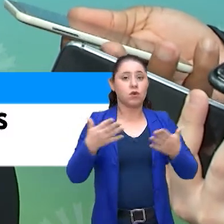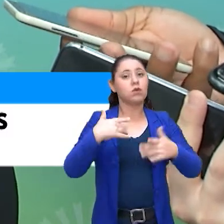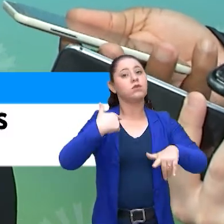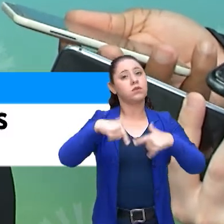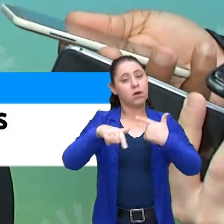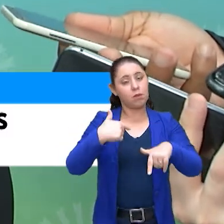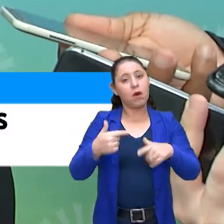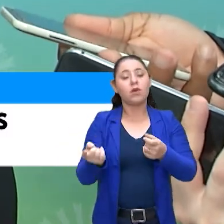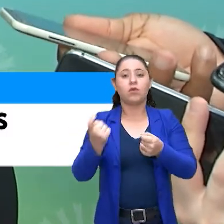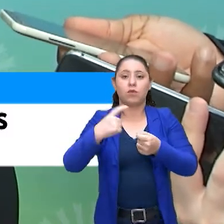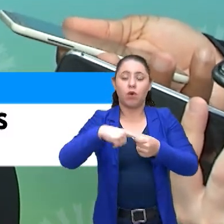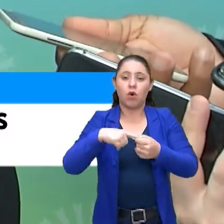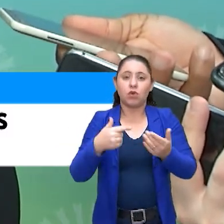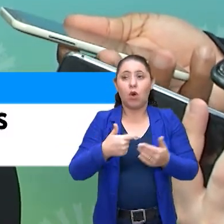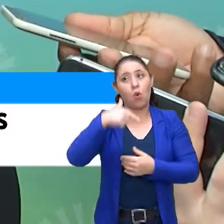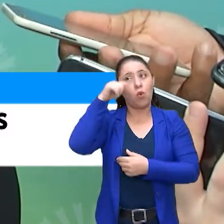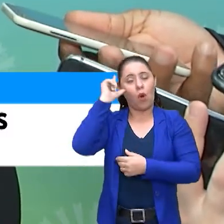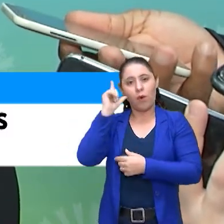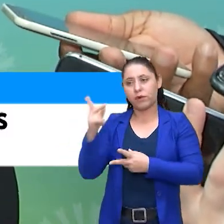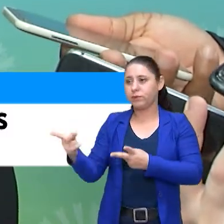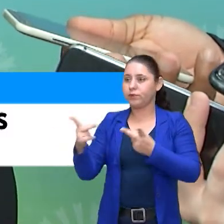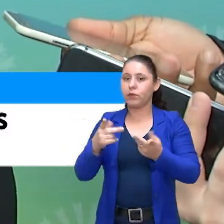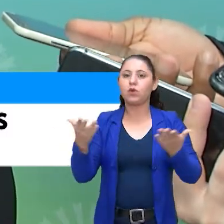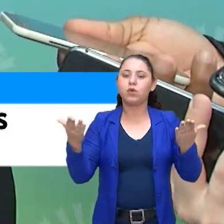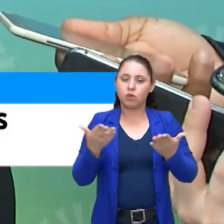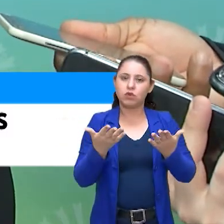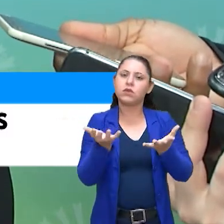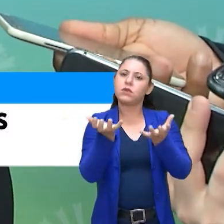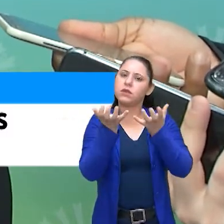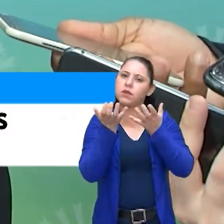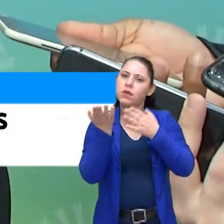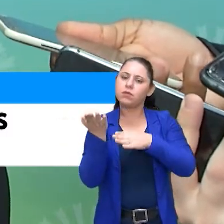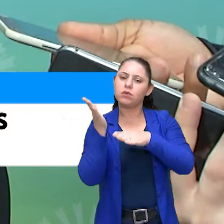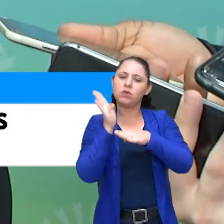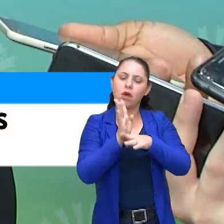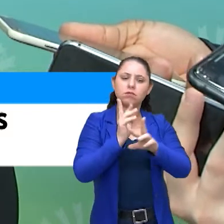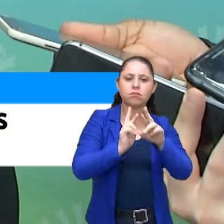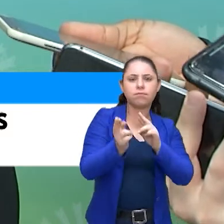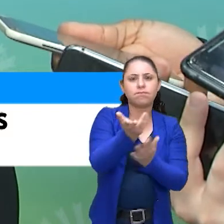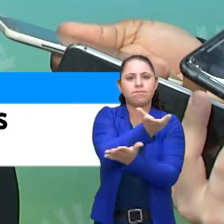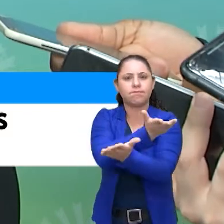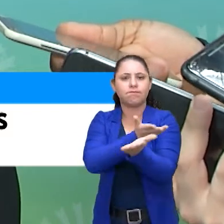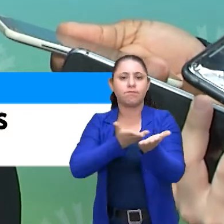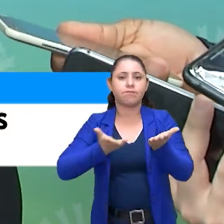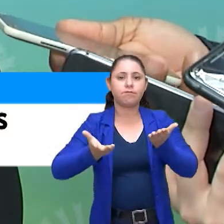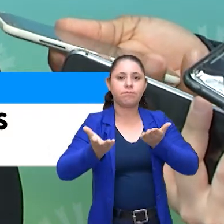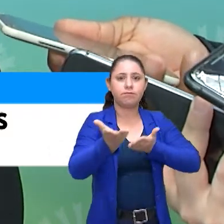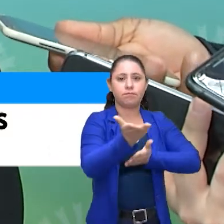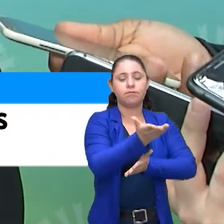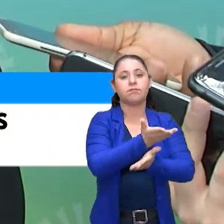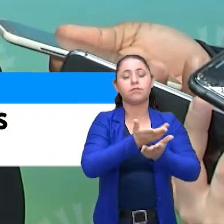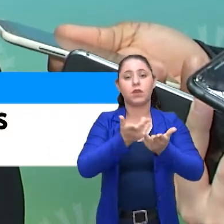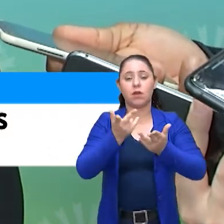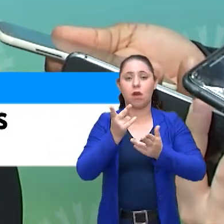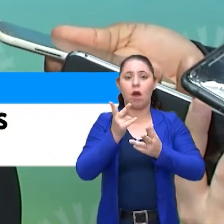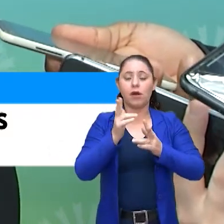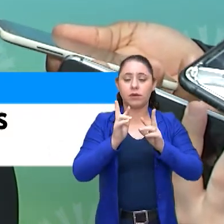dos trabalhos, ontem recebi o convite, estamos aqui, queremos interagir com os